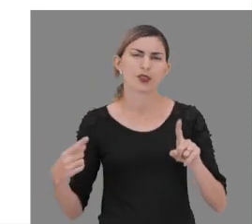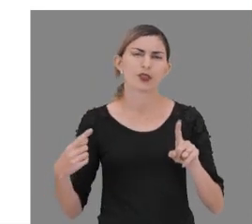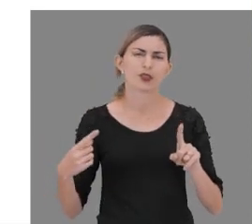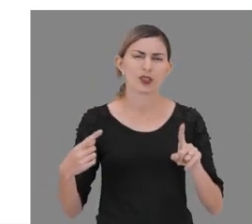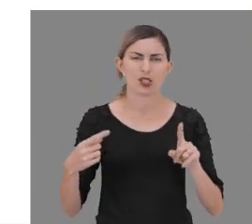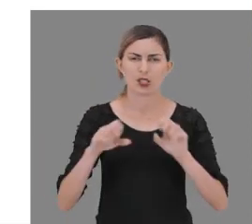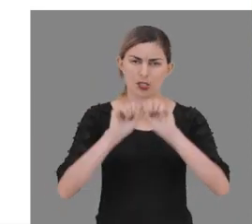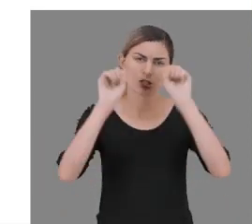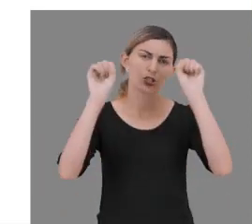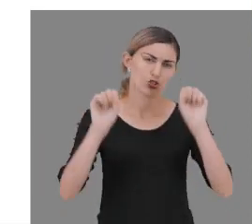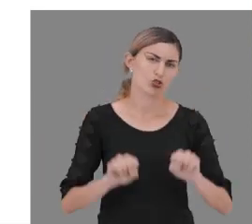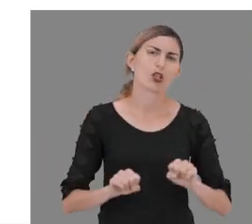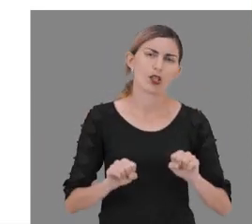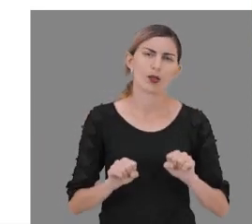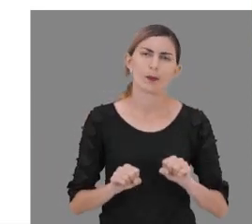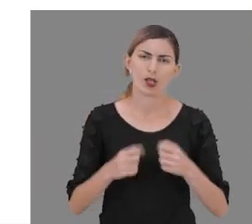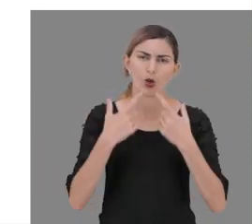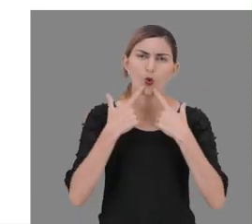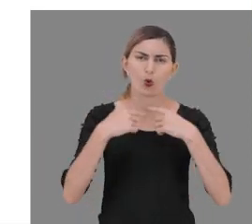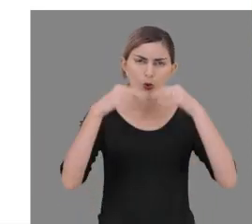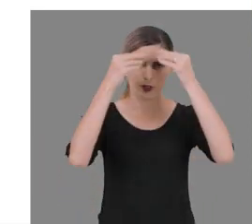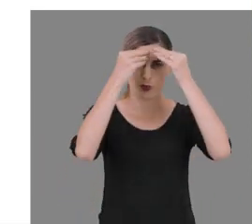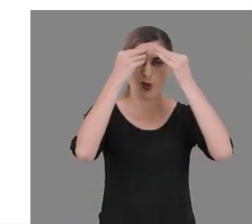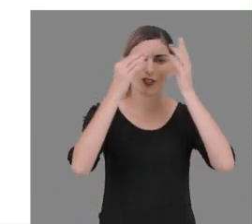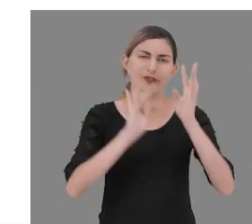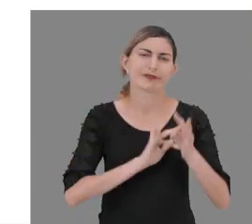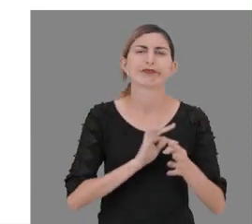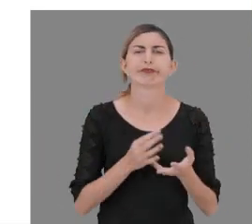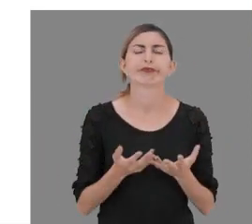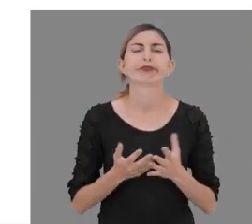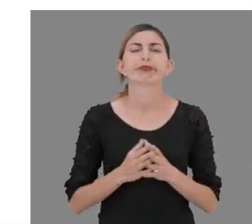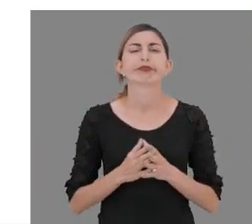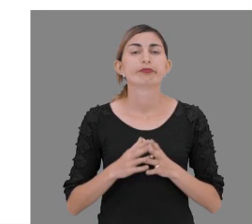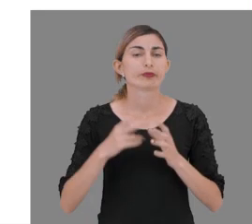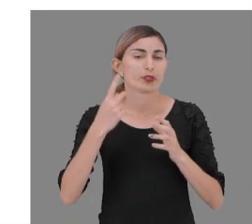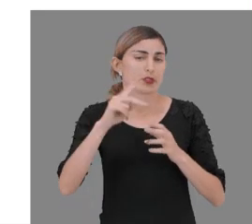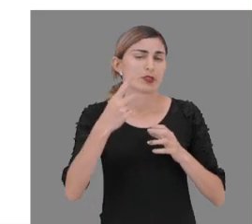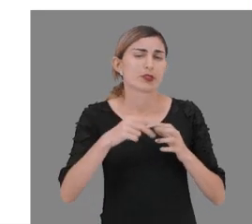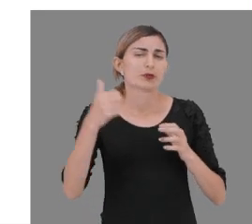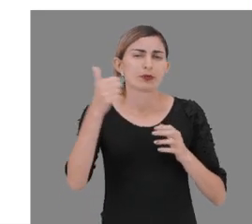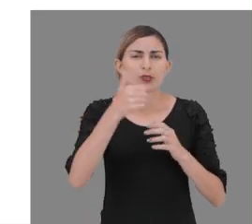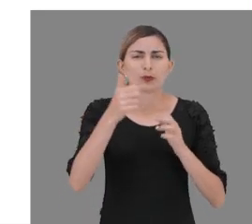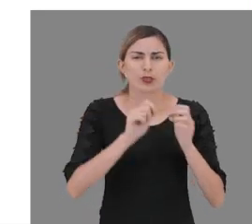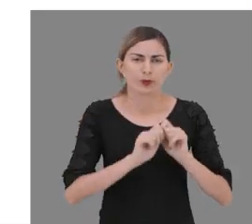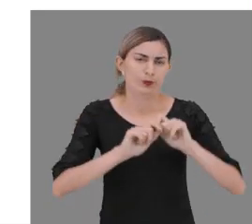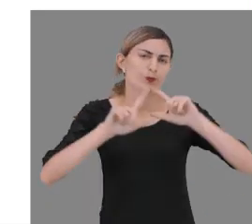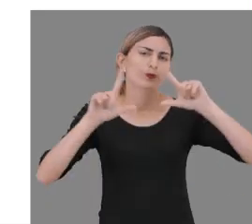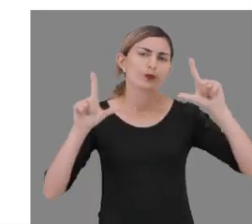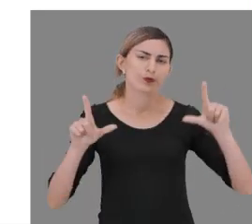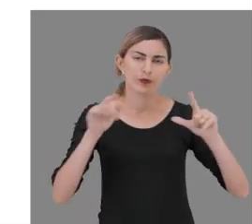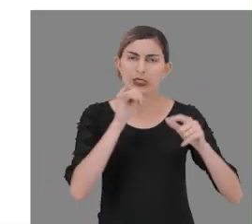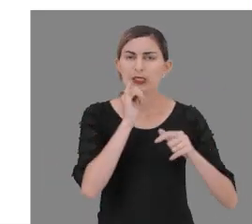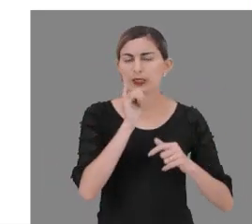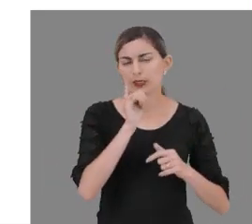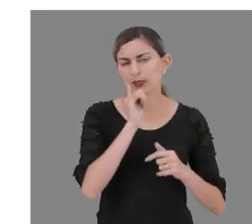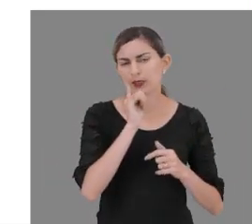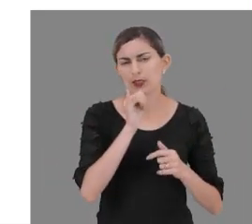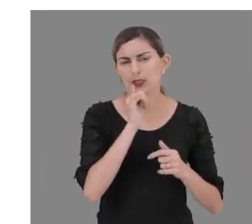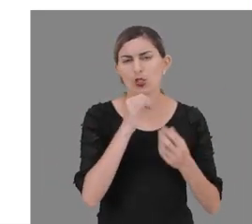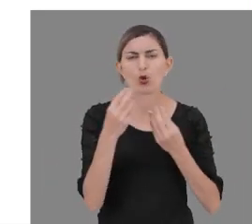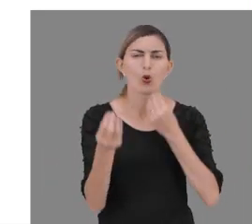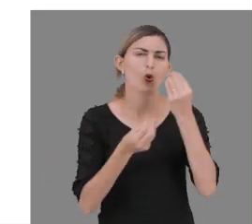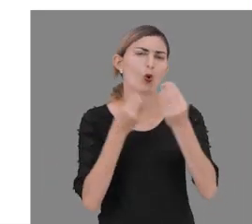nível de sistemas ou linguagens mais técnicas. Nesse primeiro slide, nós temos